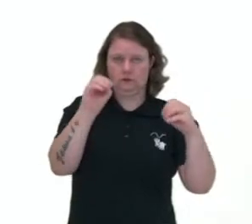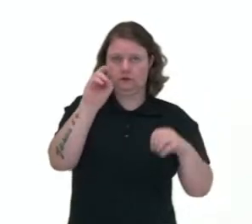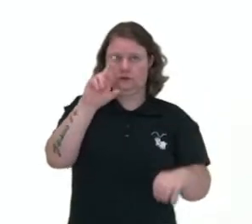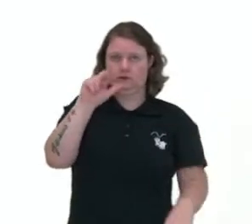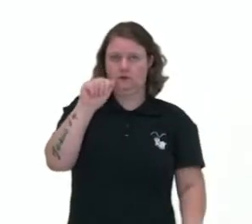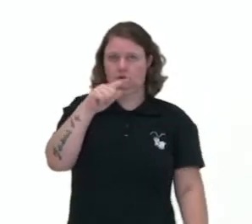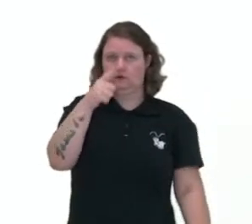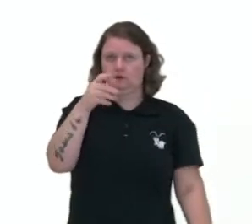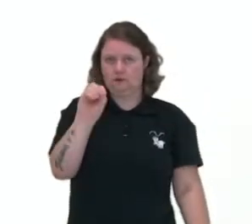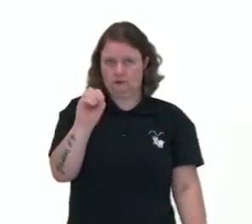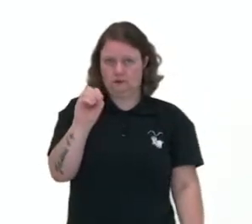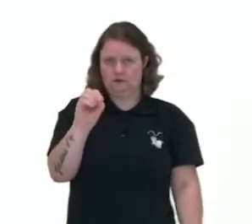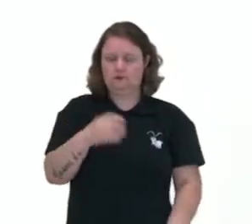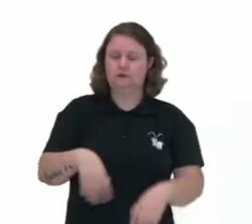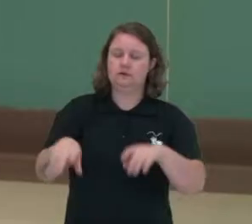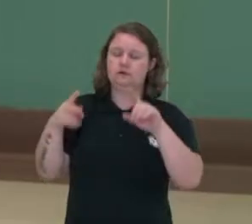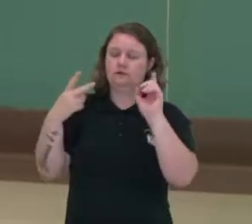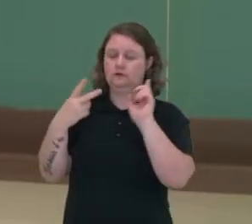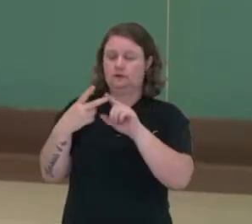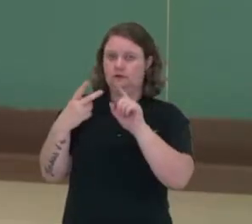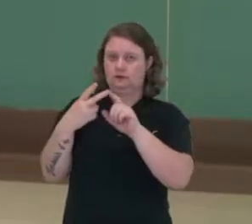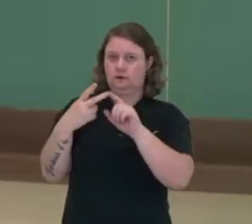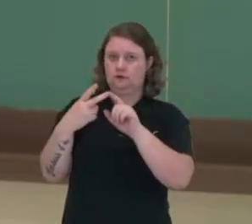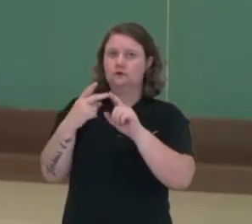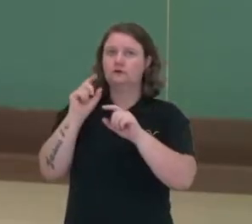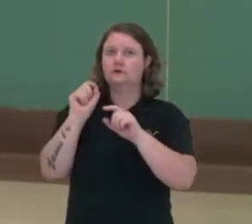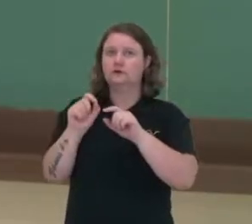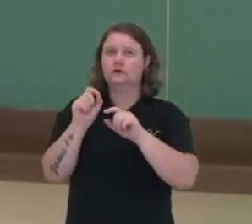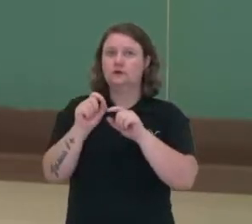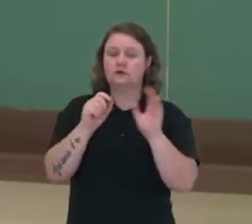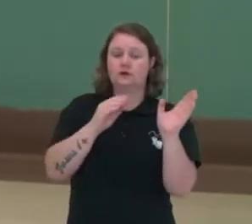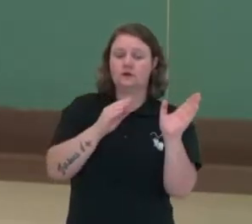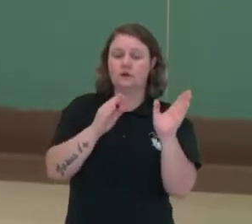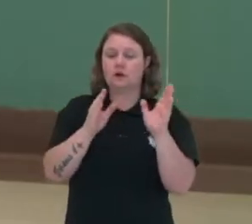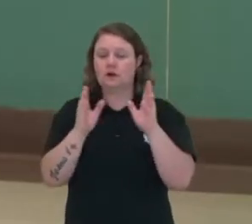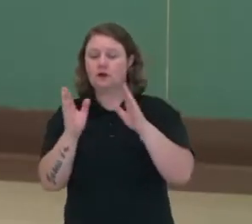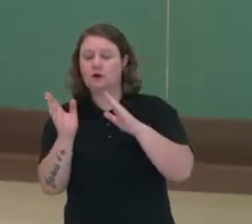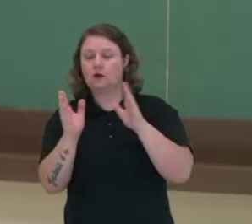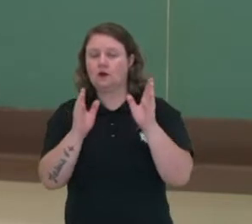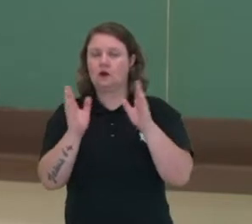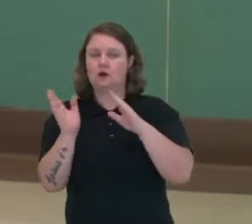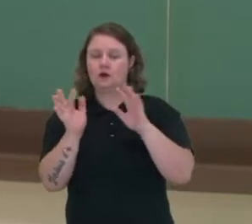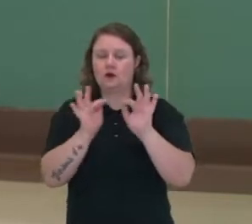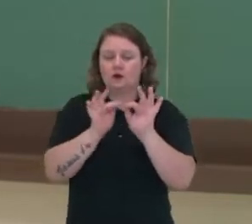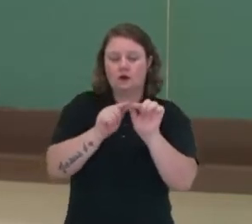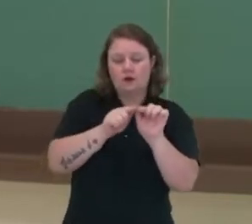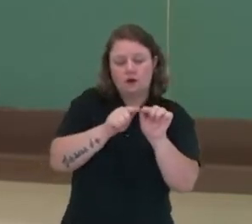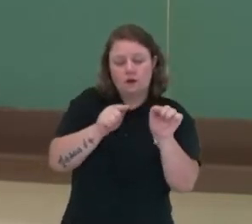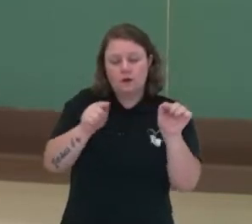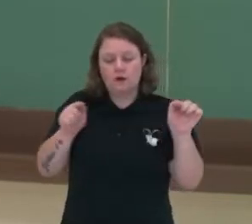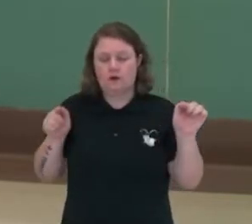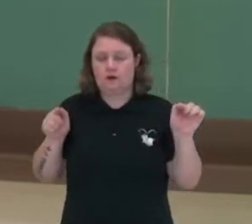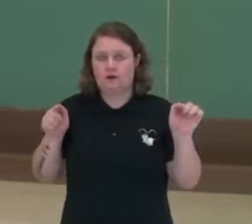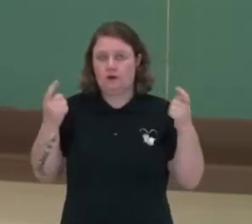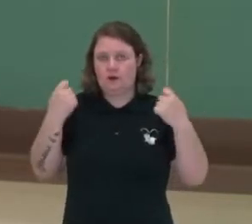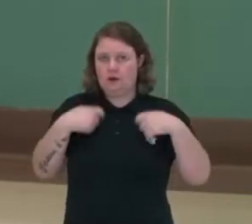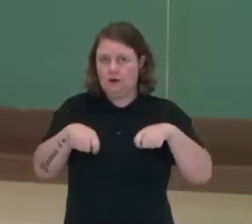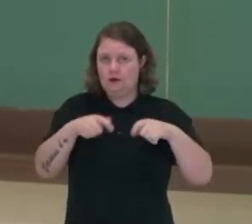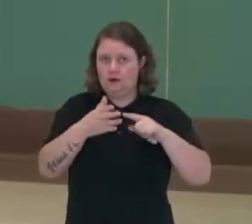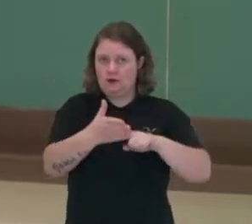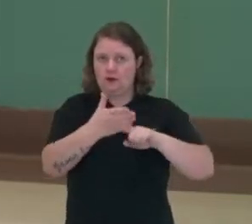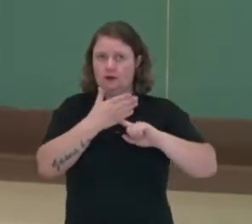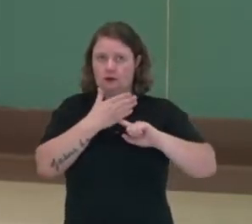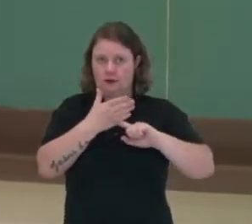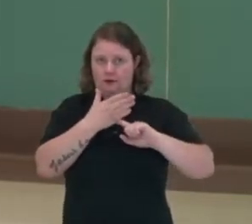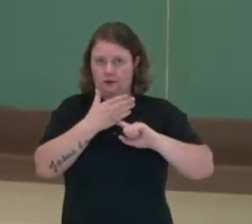de oração, né? A regrinha para ser chamada de período é que tem ali pelo menos uma oração. Certo? Então,